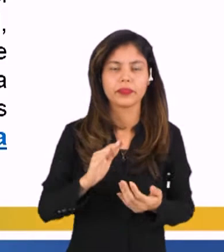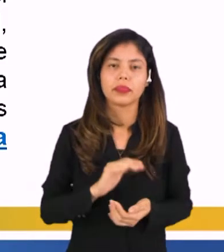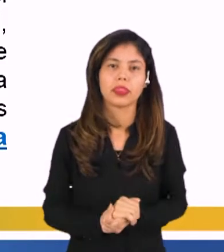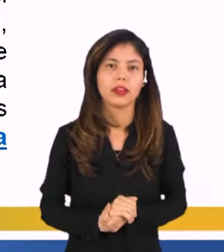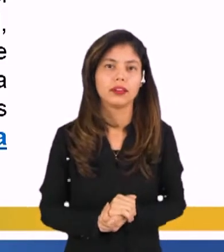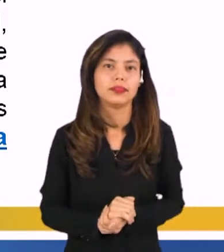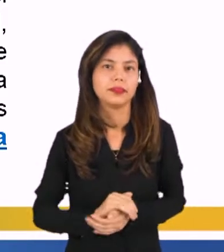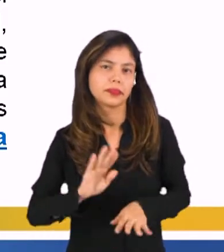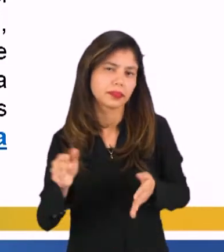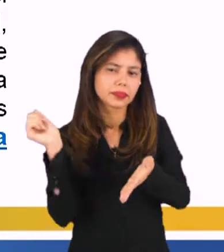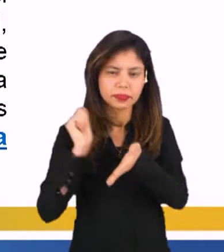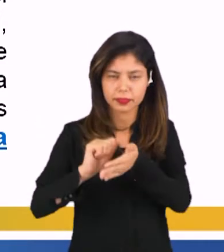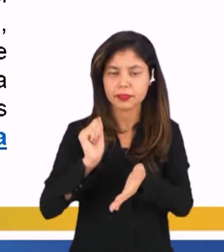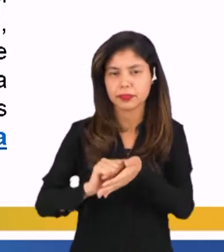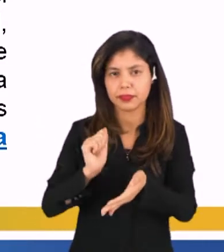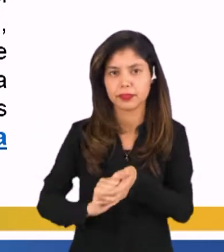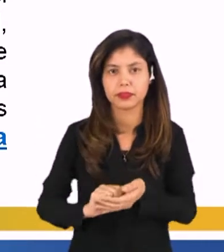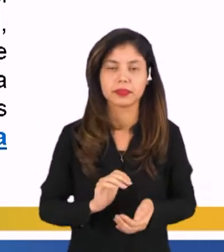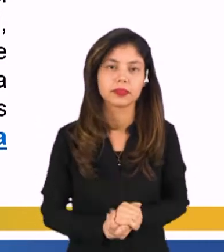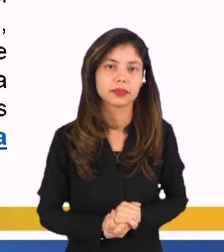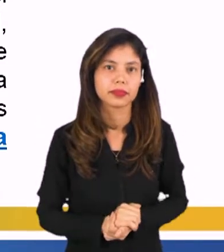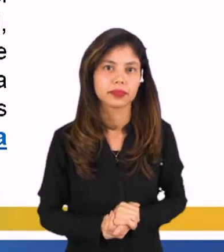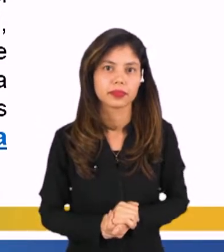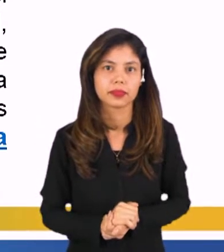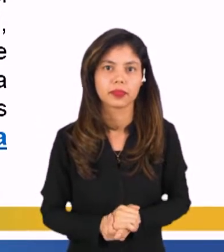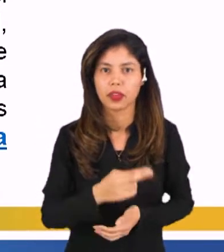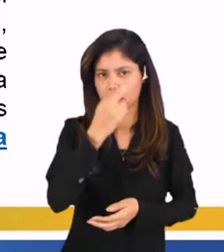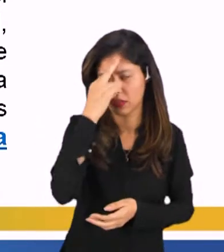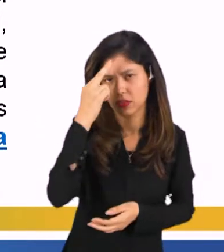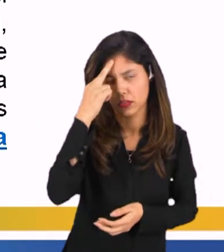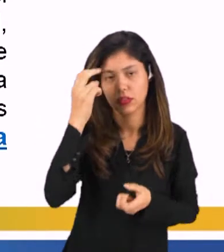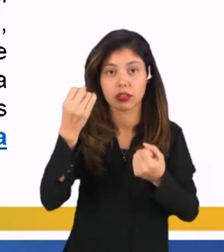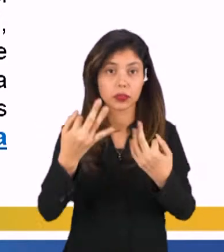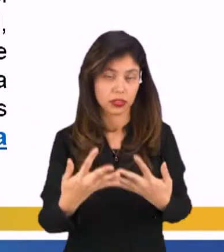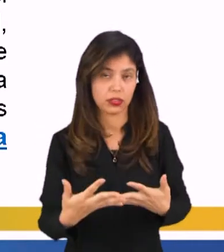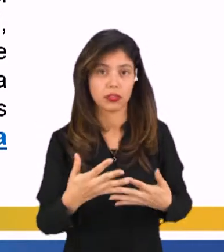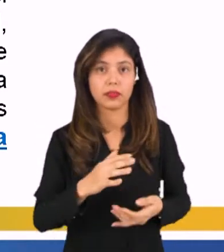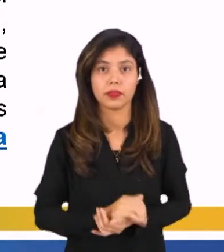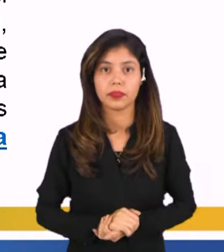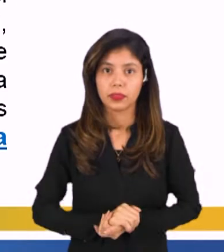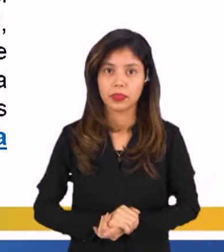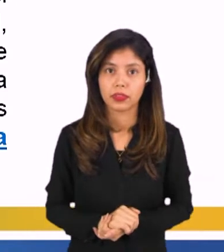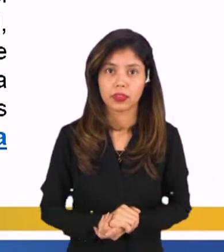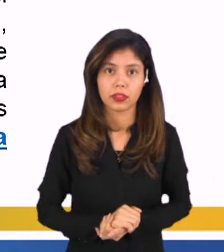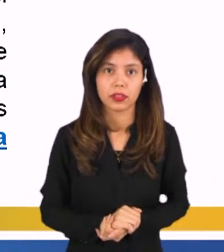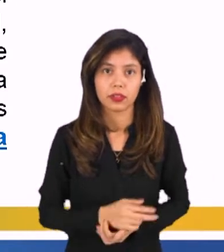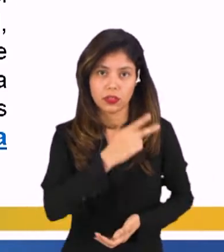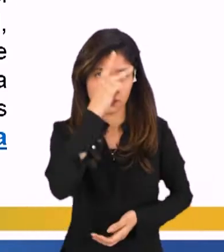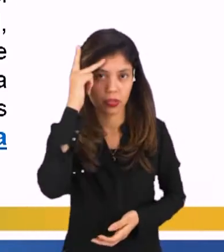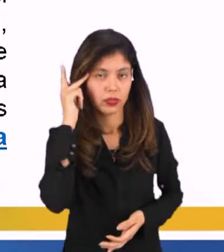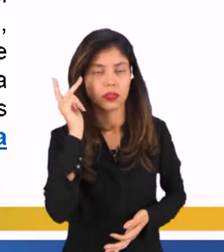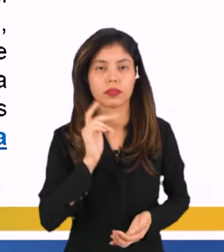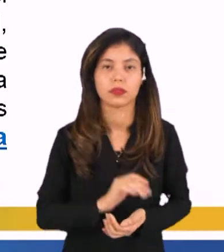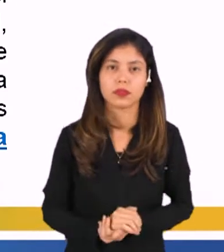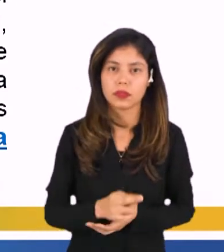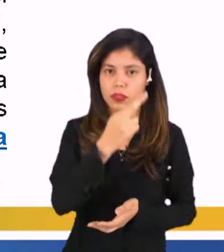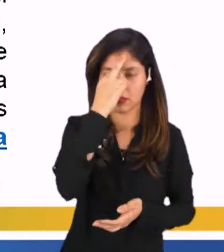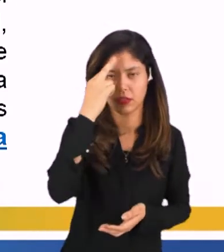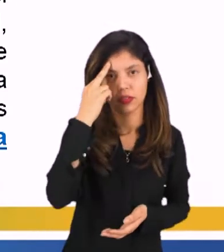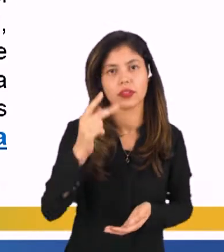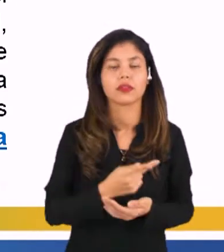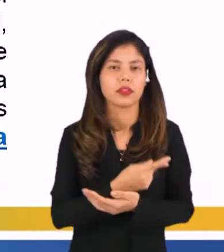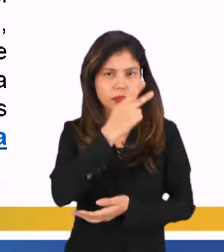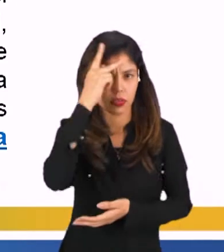por meio da escrita, tá? É uma história que é narrada de uma pessoa, é a história de uma